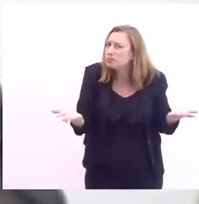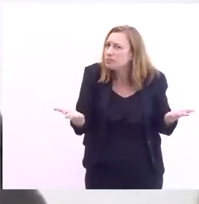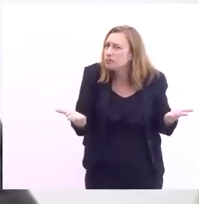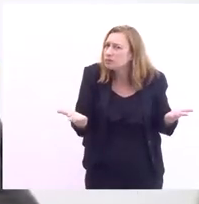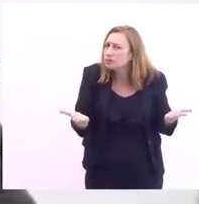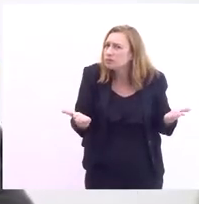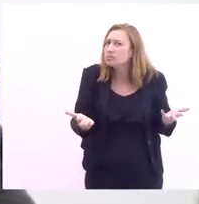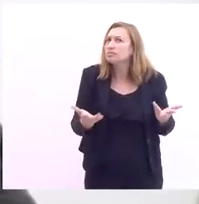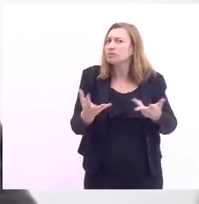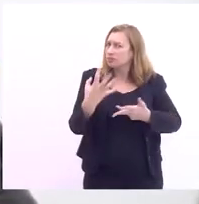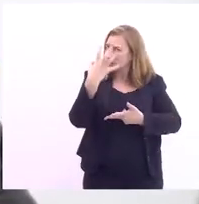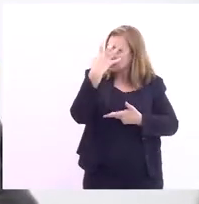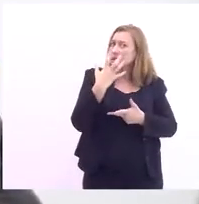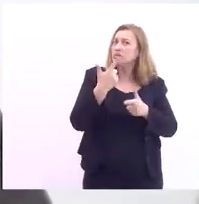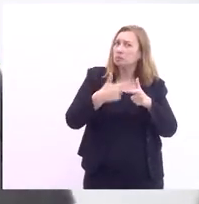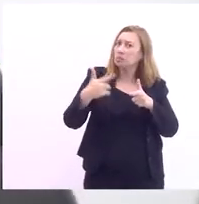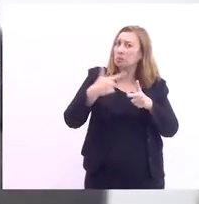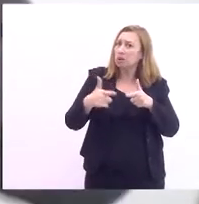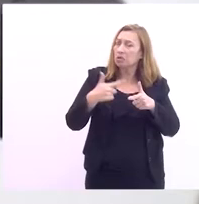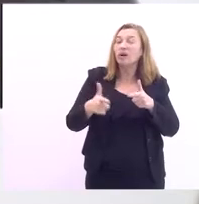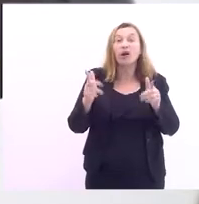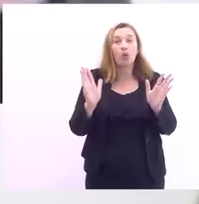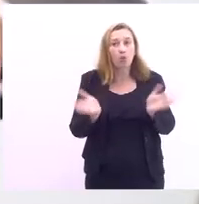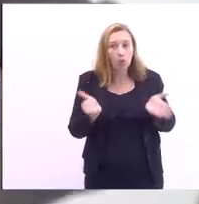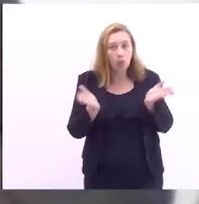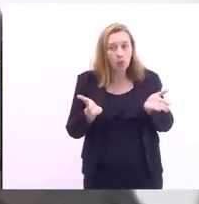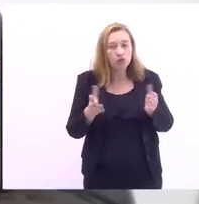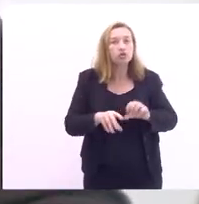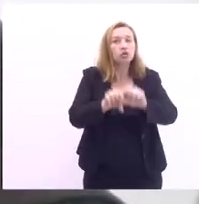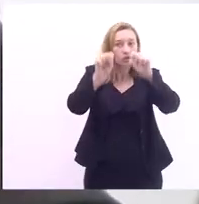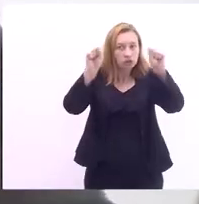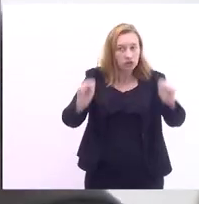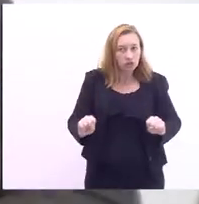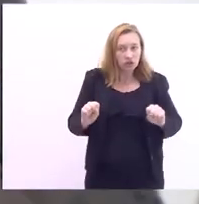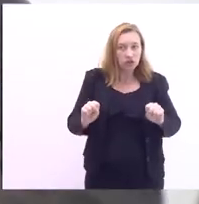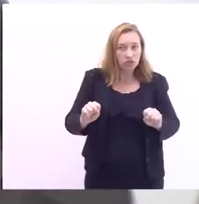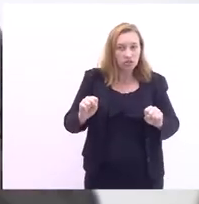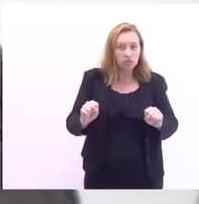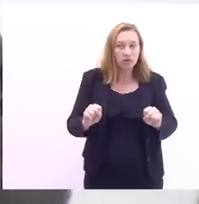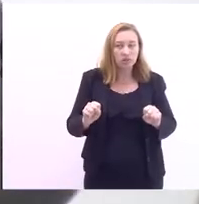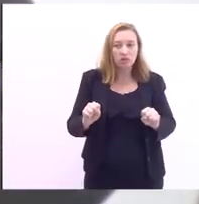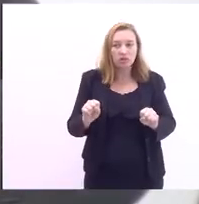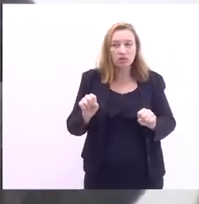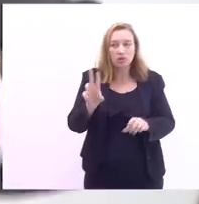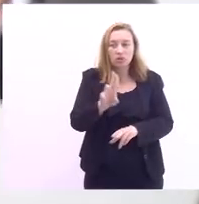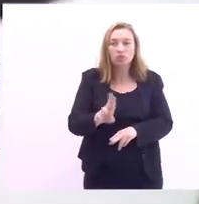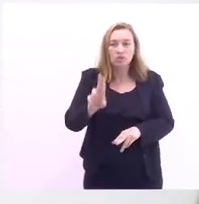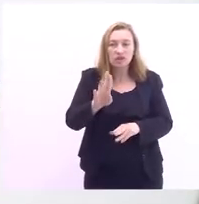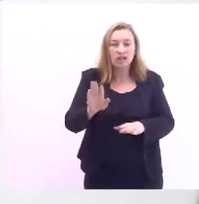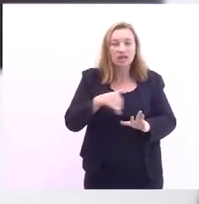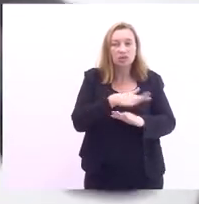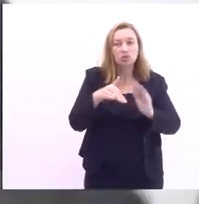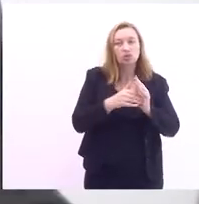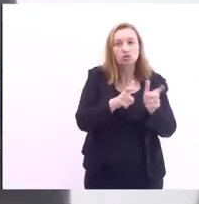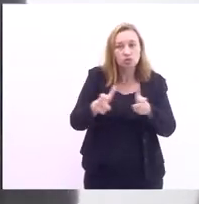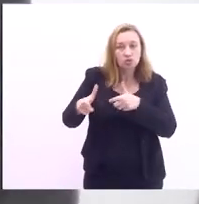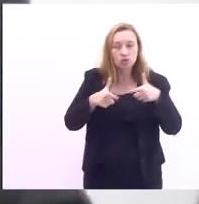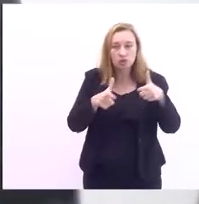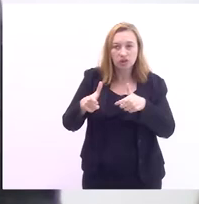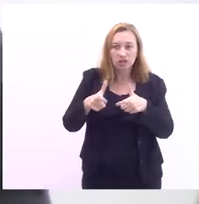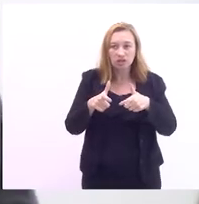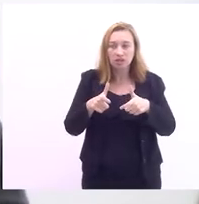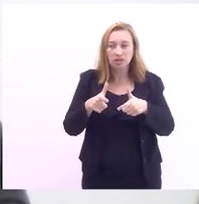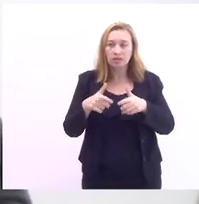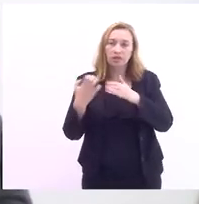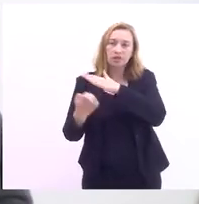situação dramática, sabe? E hoje esse sistema vem sendo universalizado, inclusive pela